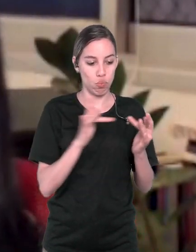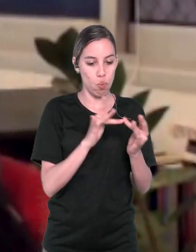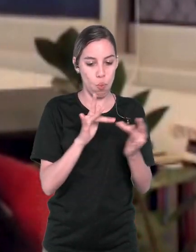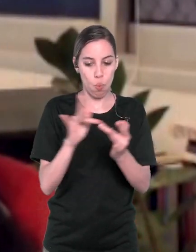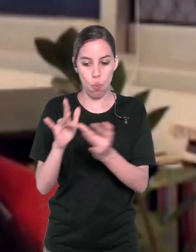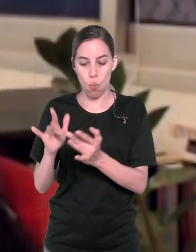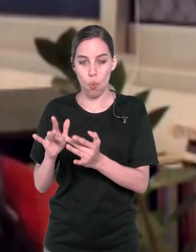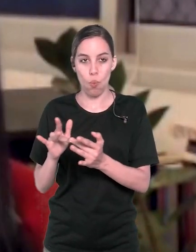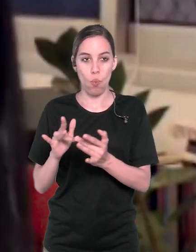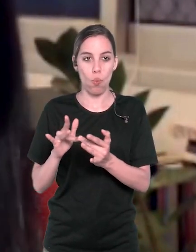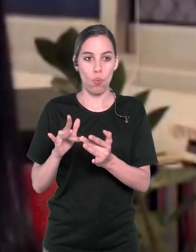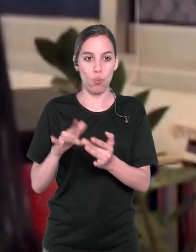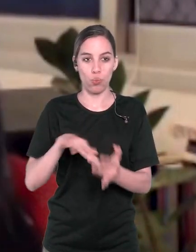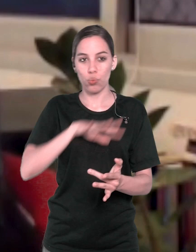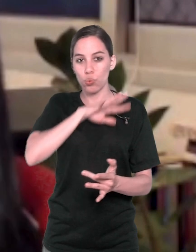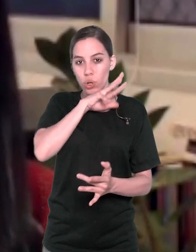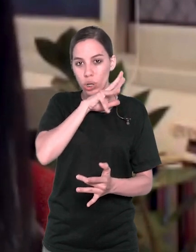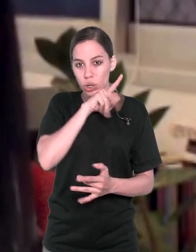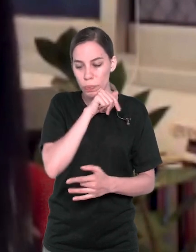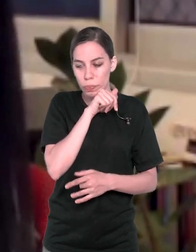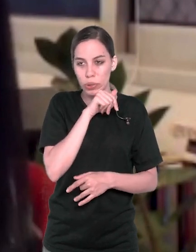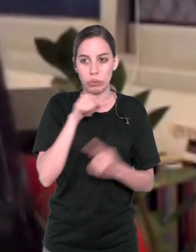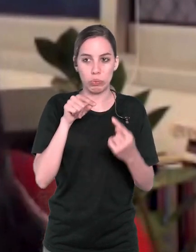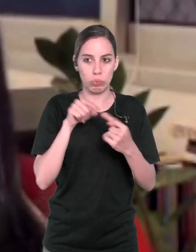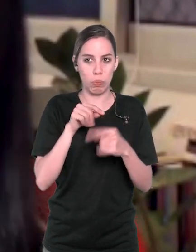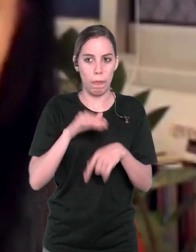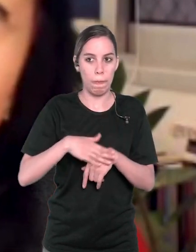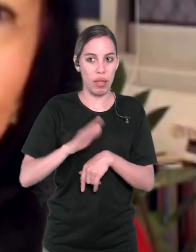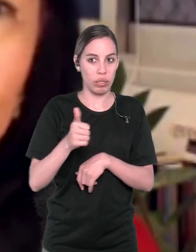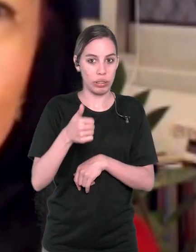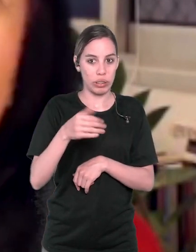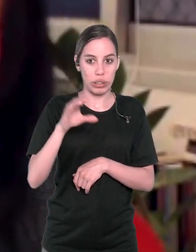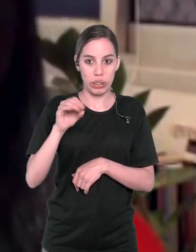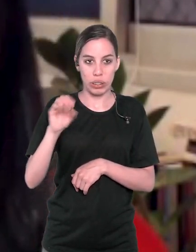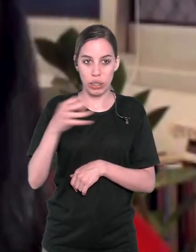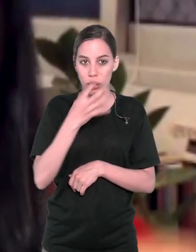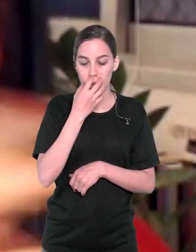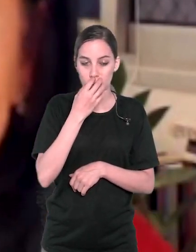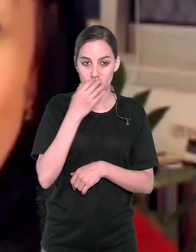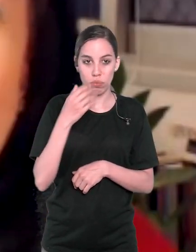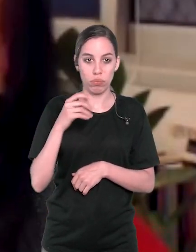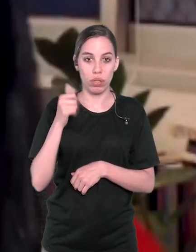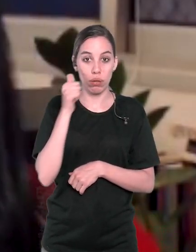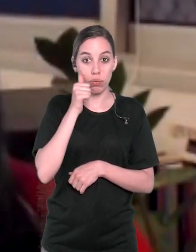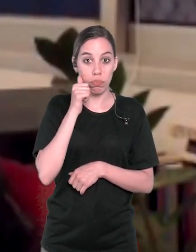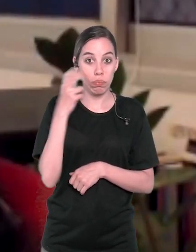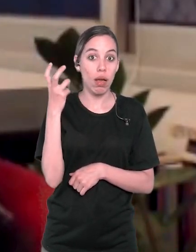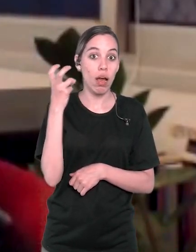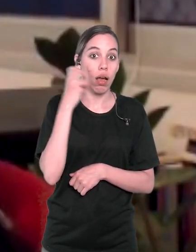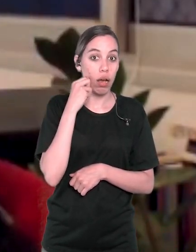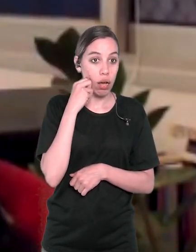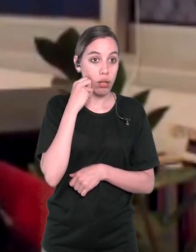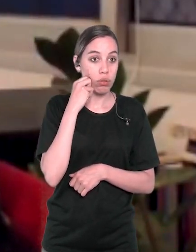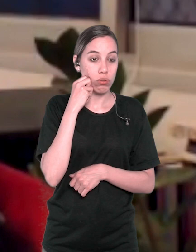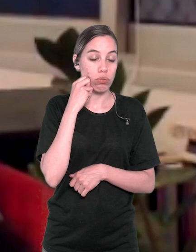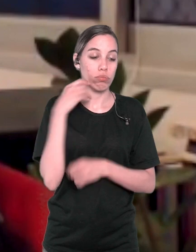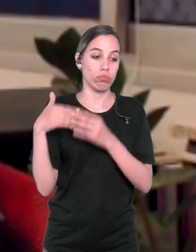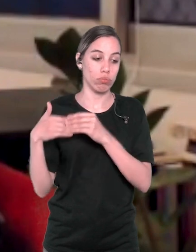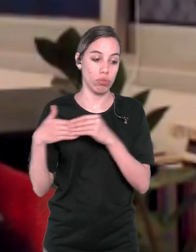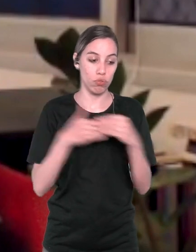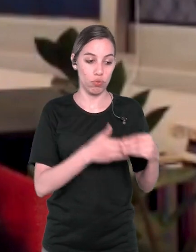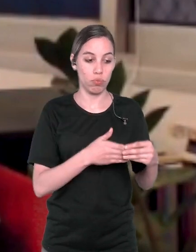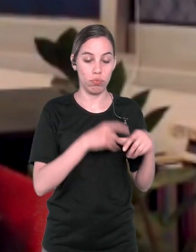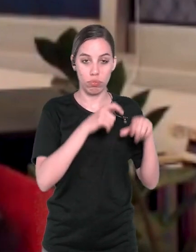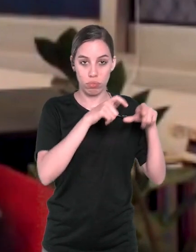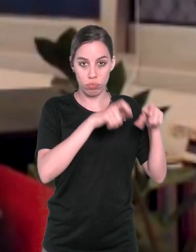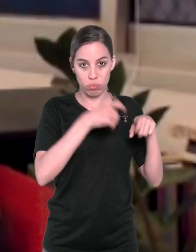de perto com mais de 100 cachorros que ela adotou e levou, né, na chácara Casa